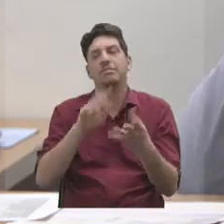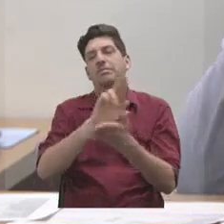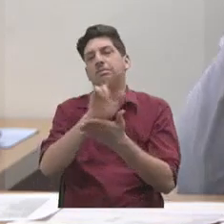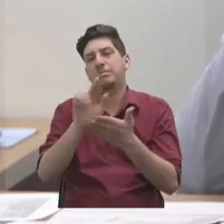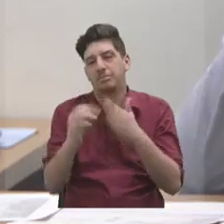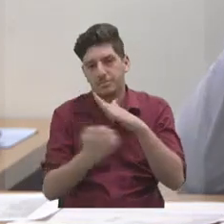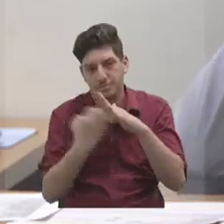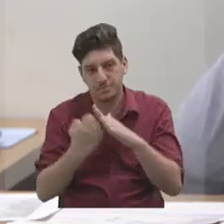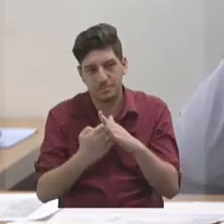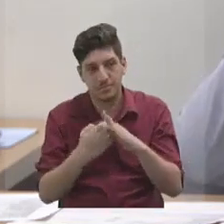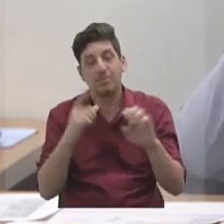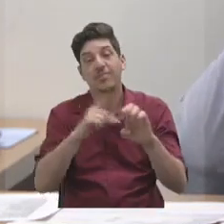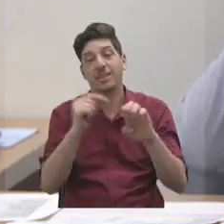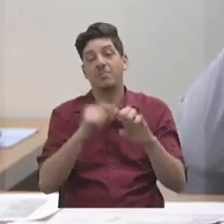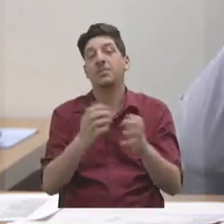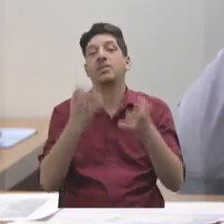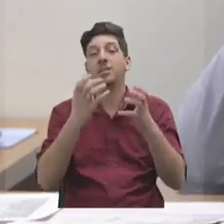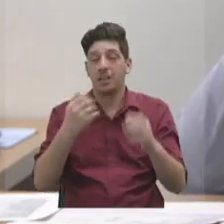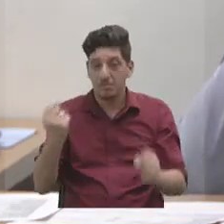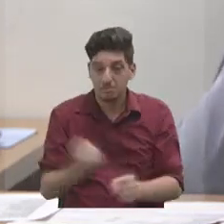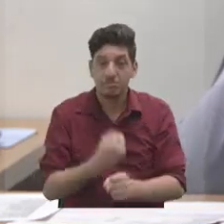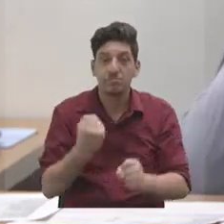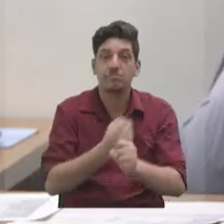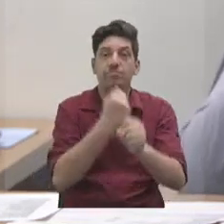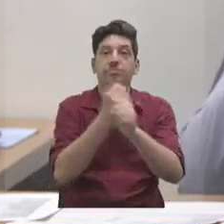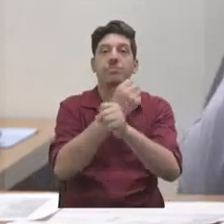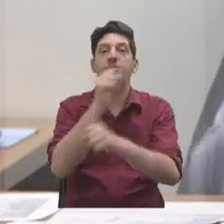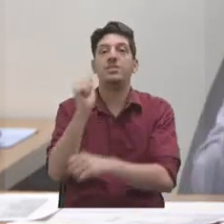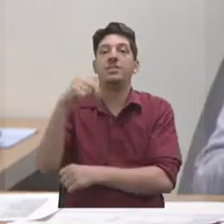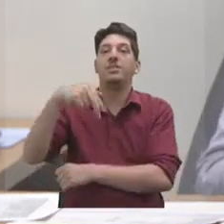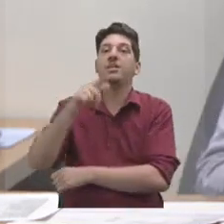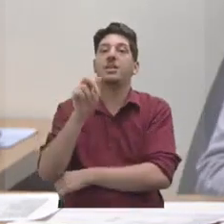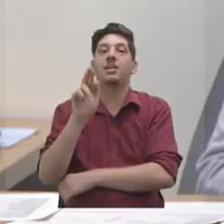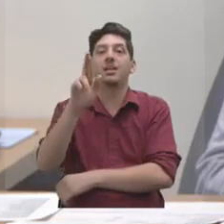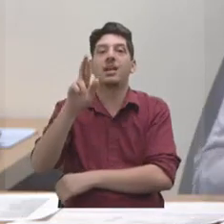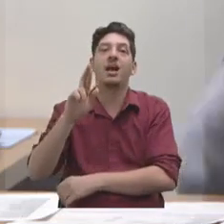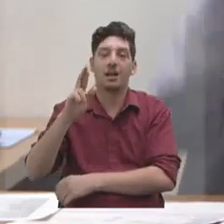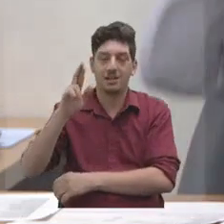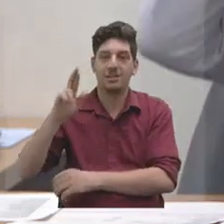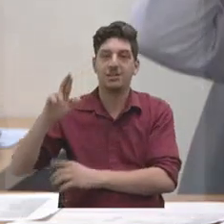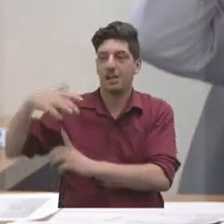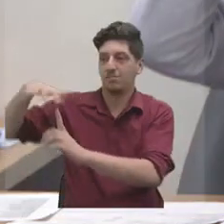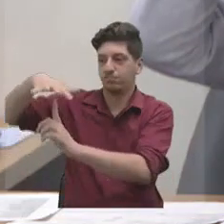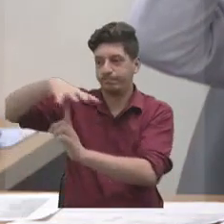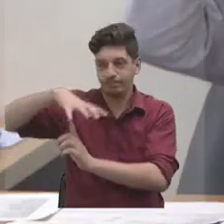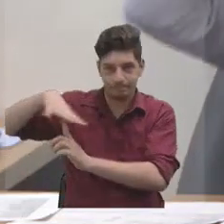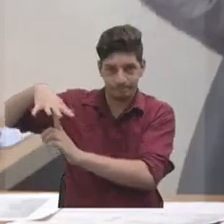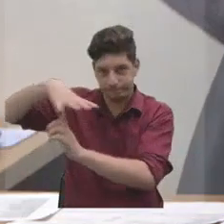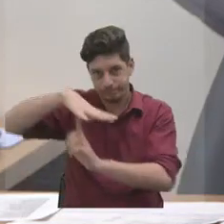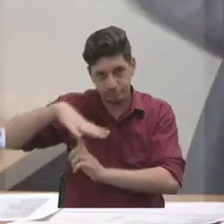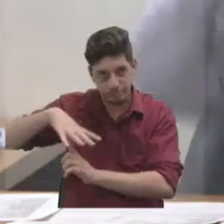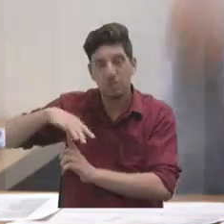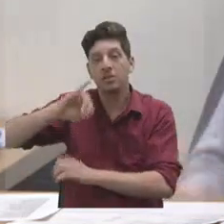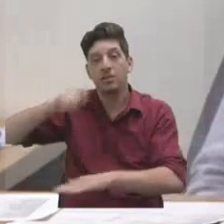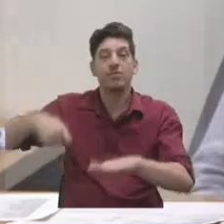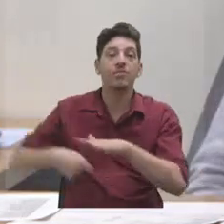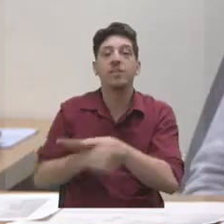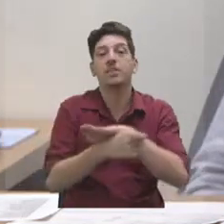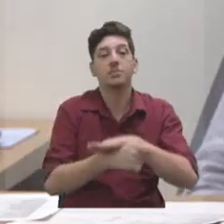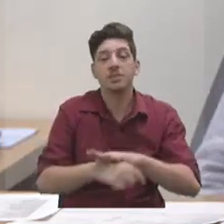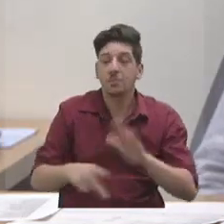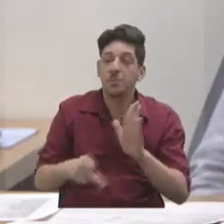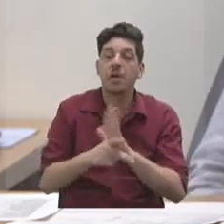os andares no aeroporto o investimento próprio e a gente fica um tanto